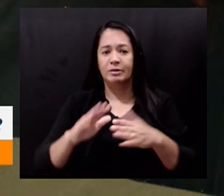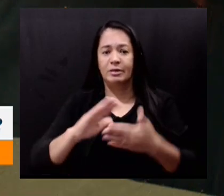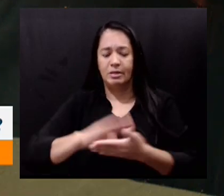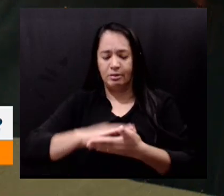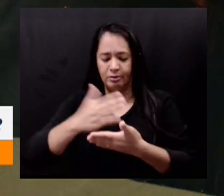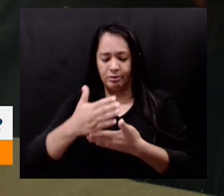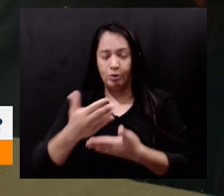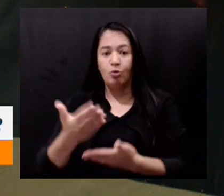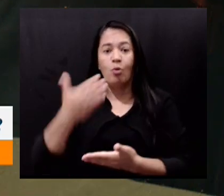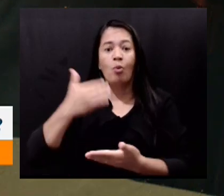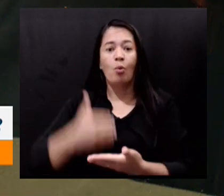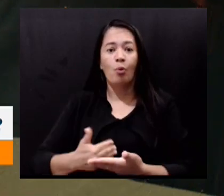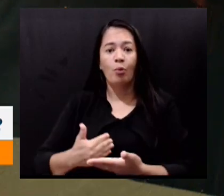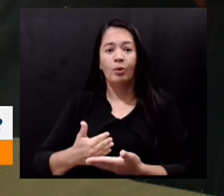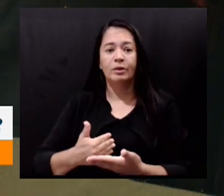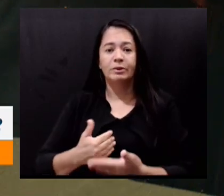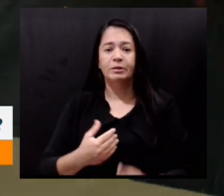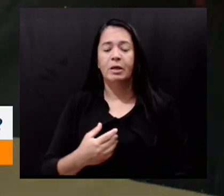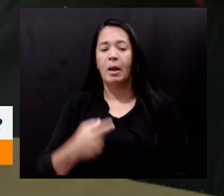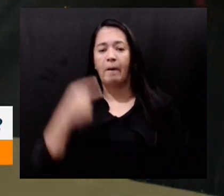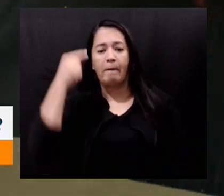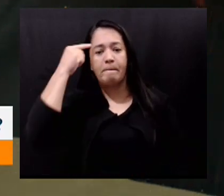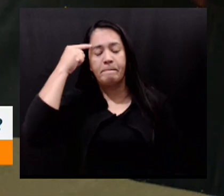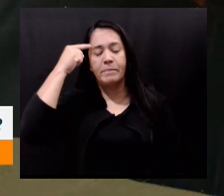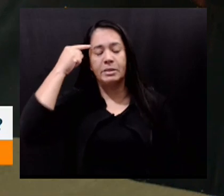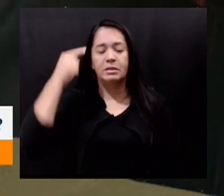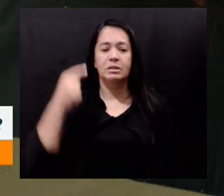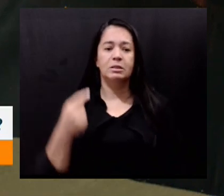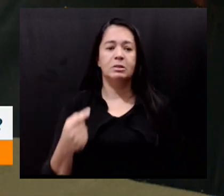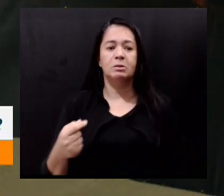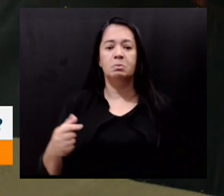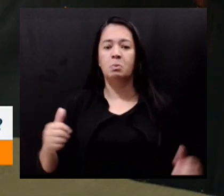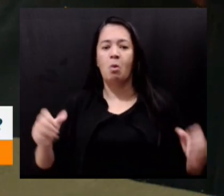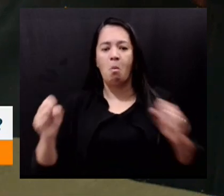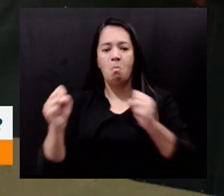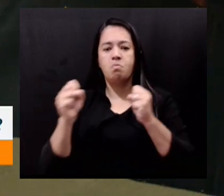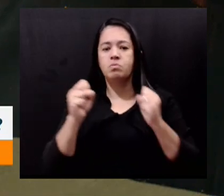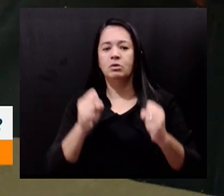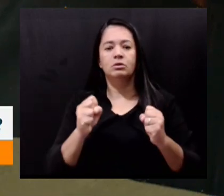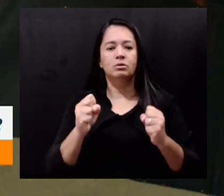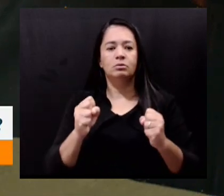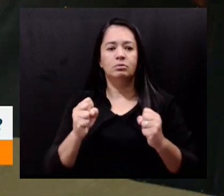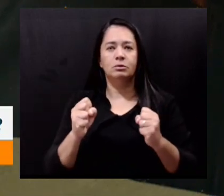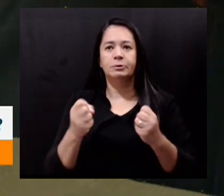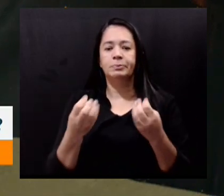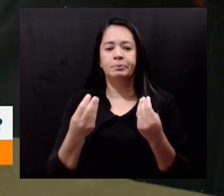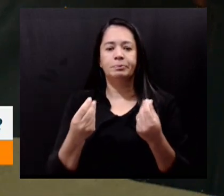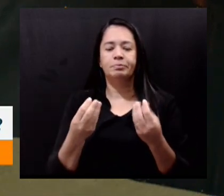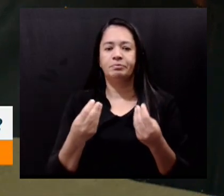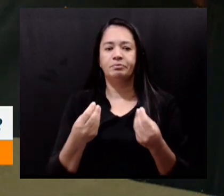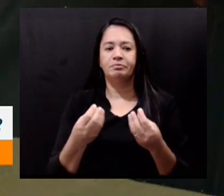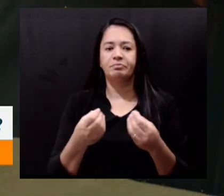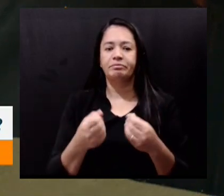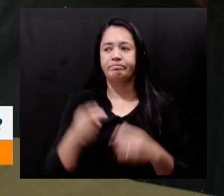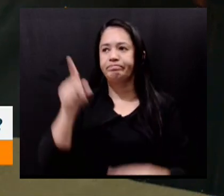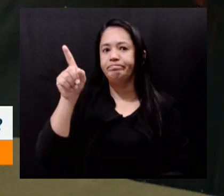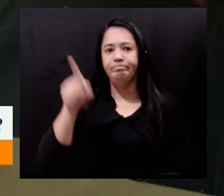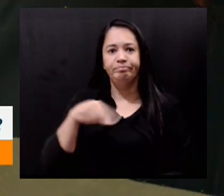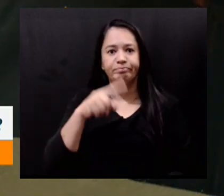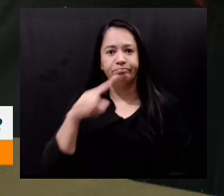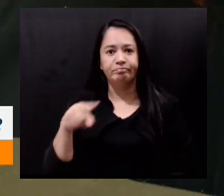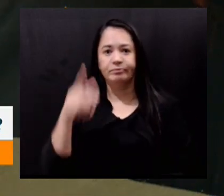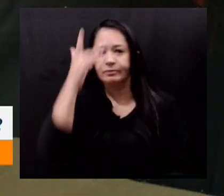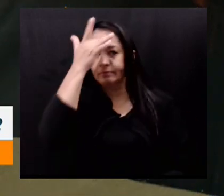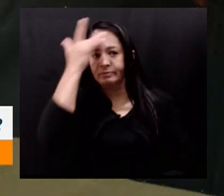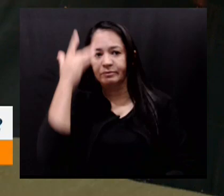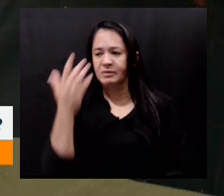elas se acham aí no poder, né, de cancelar alguém, tipo assim, vamos fazer um grupo e